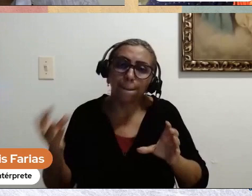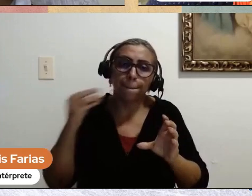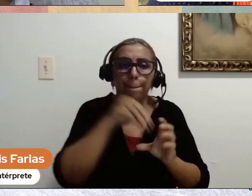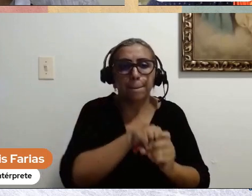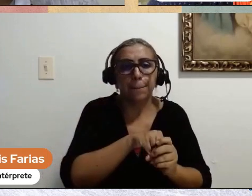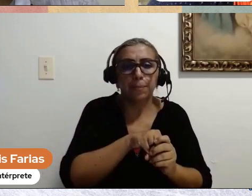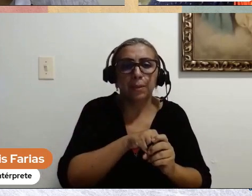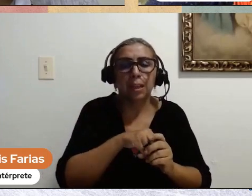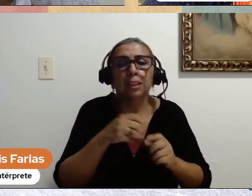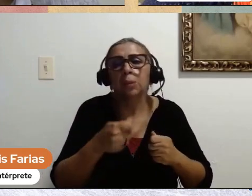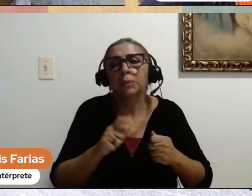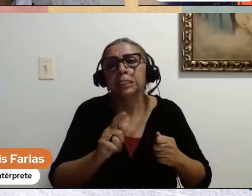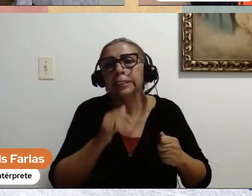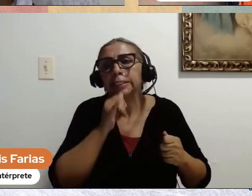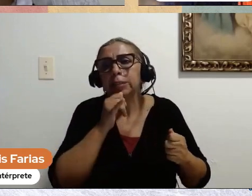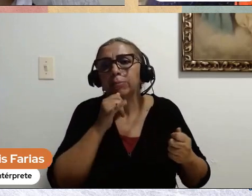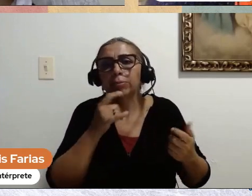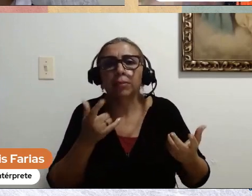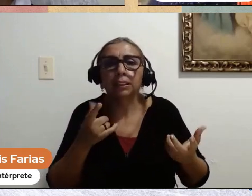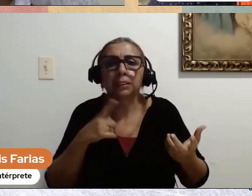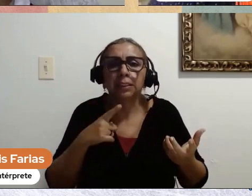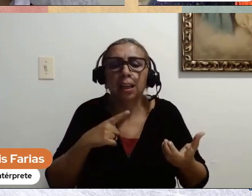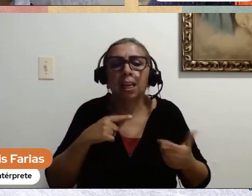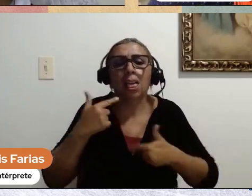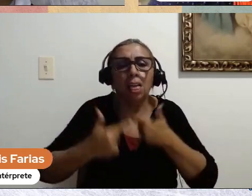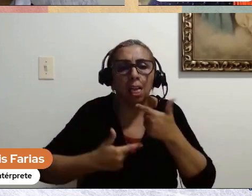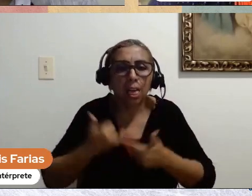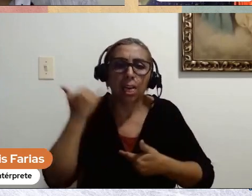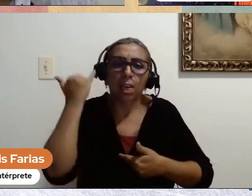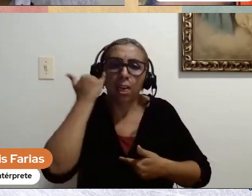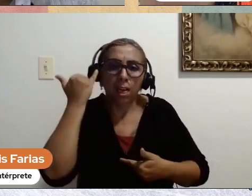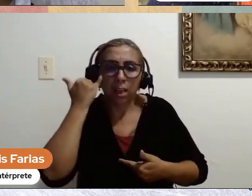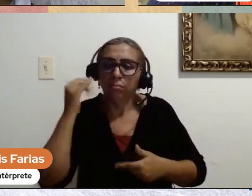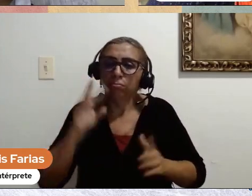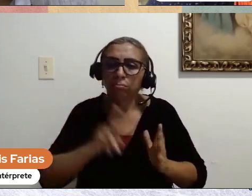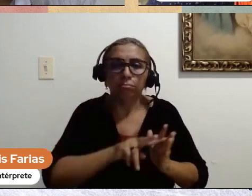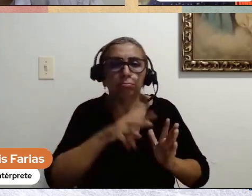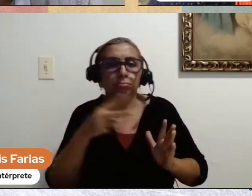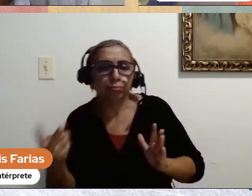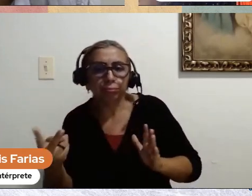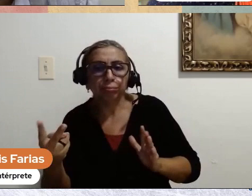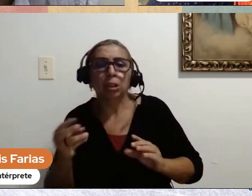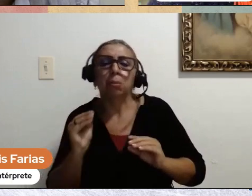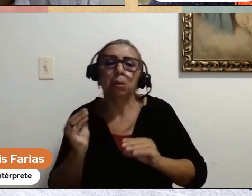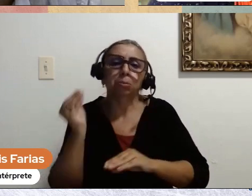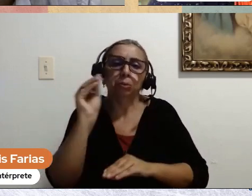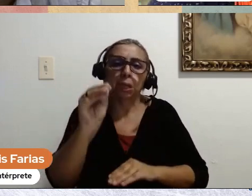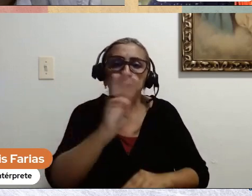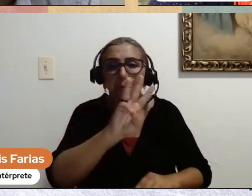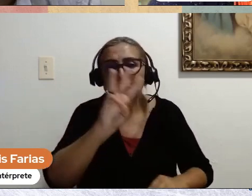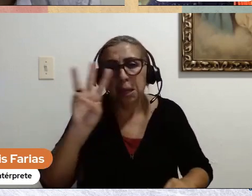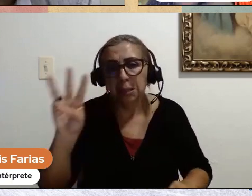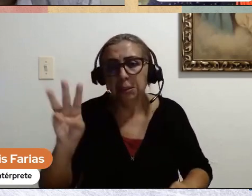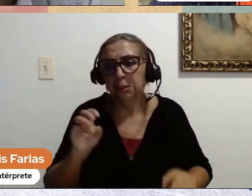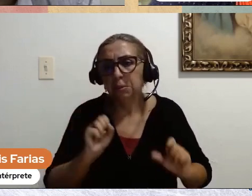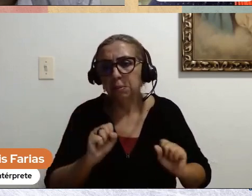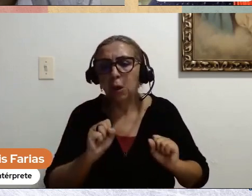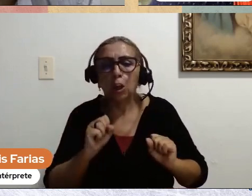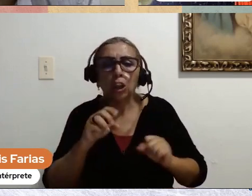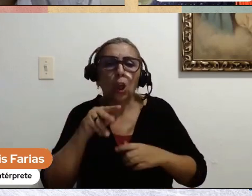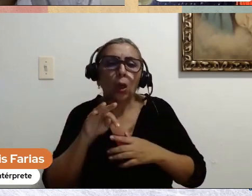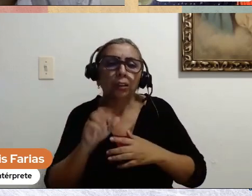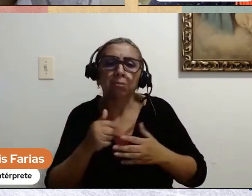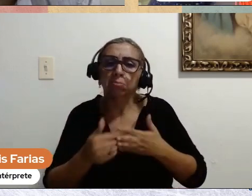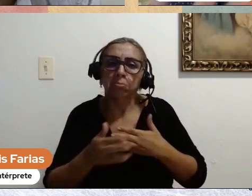tendo retrabalho, você exporta, e aí você pode colocar no site, você pode colocar alguma nota, algum elemento, até para